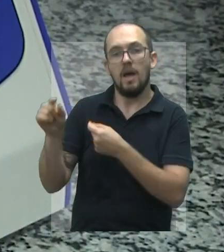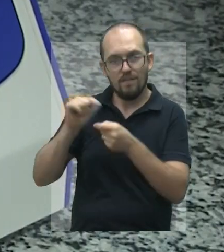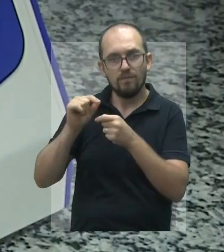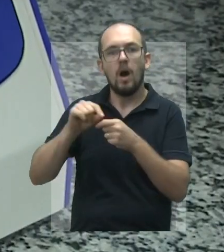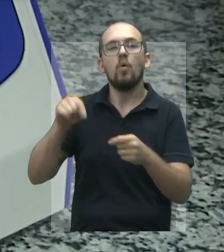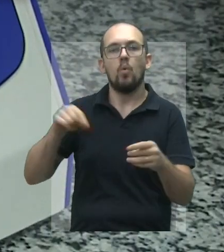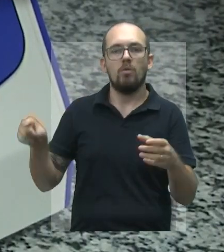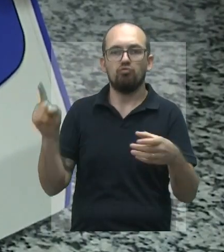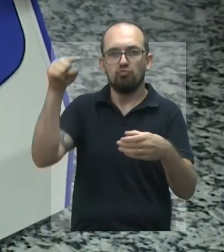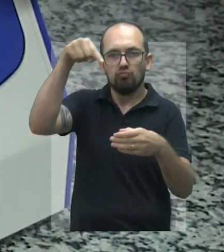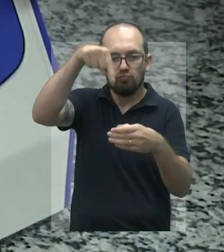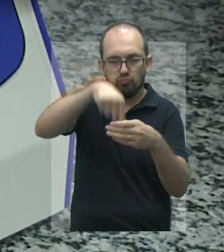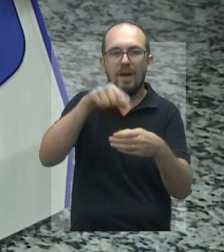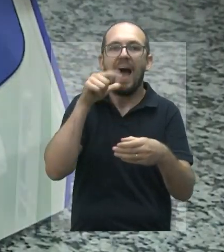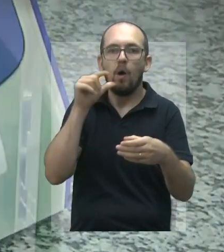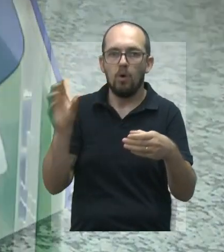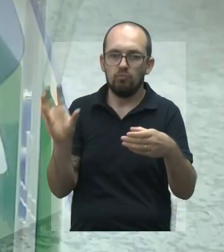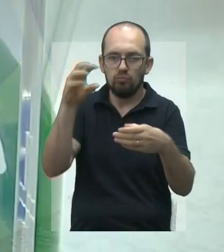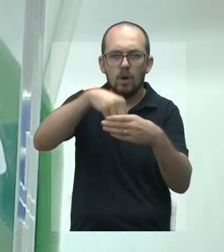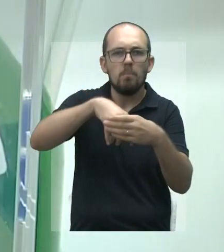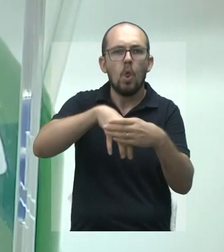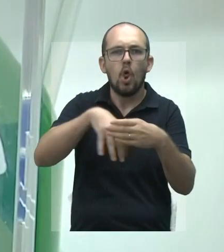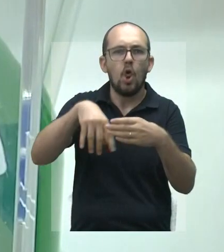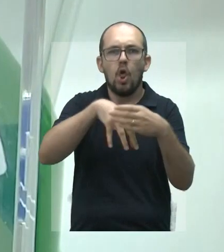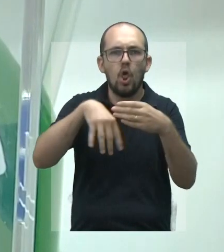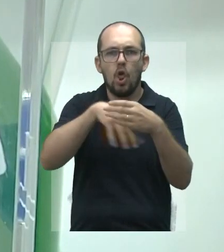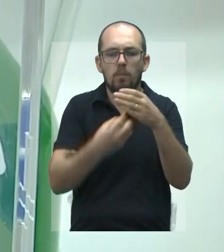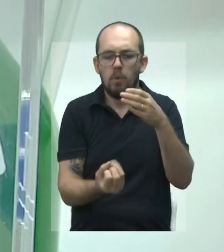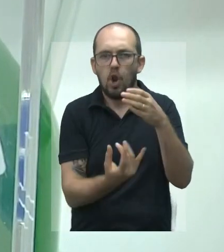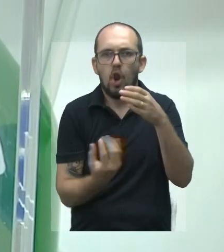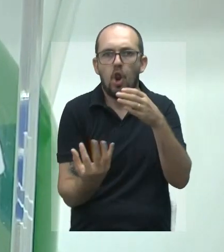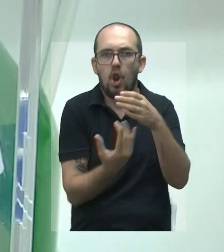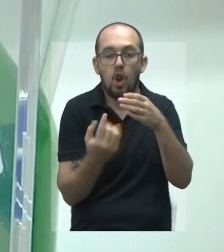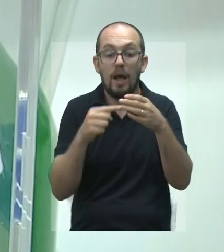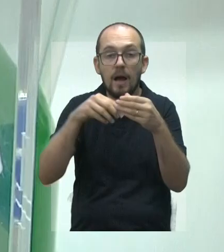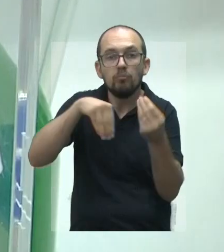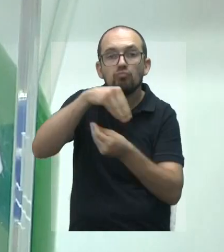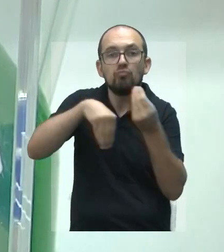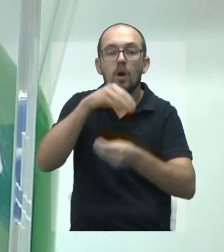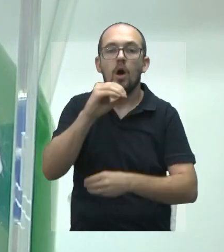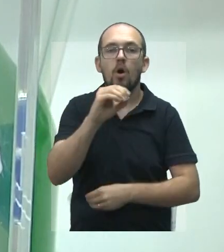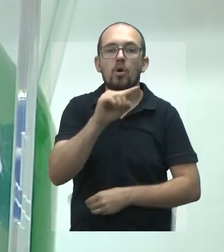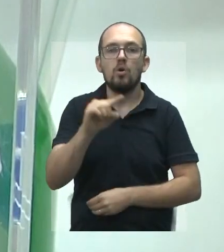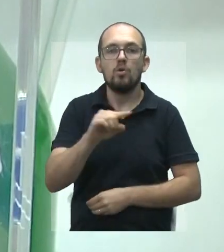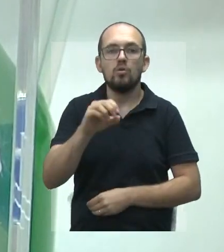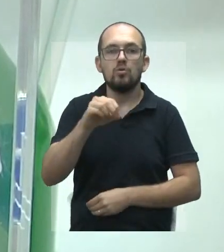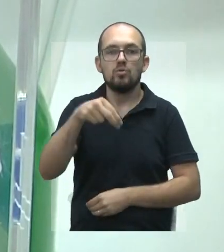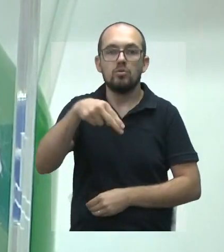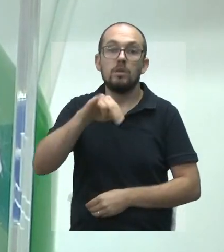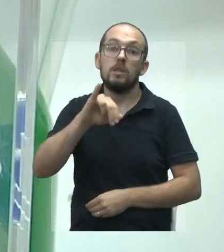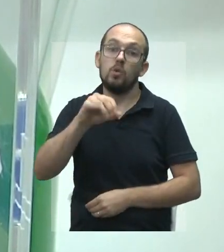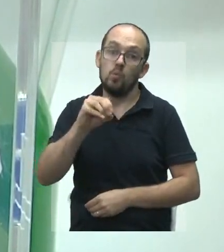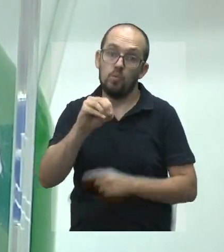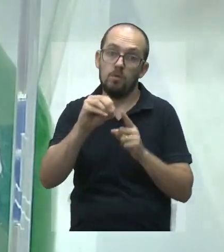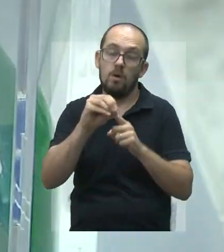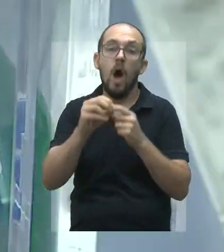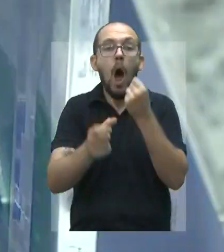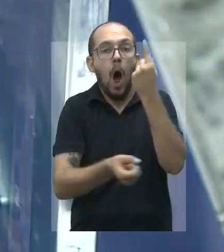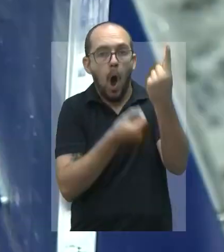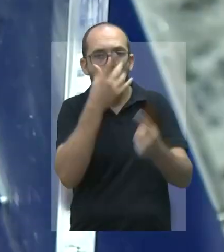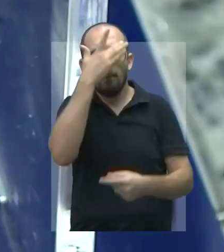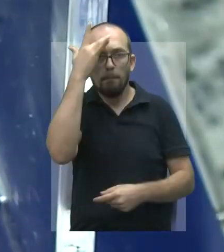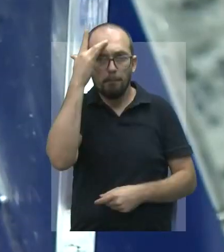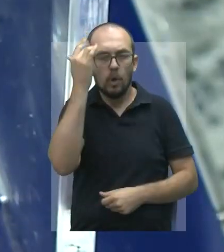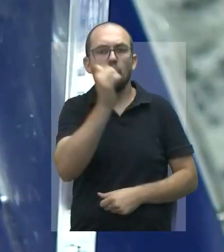em contato com a água, promovendo a ozonização do líquido. Muita gente acredita que consumir